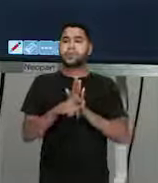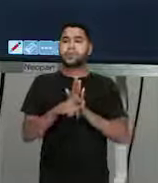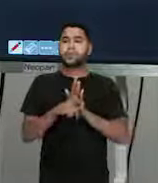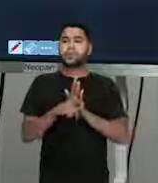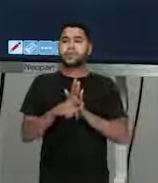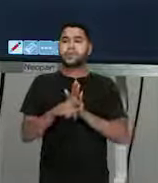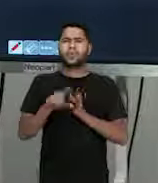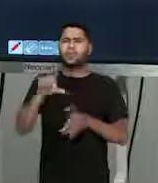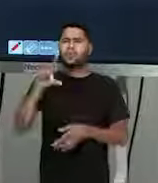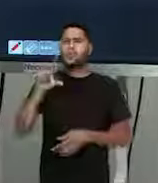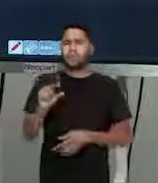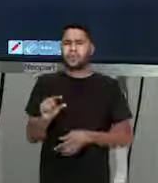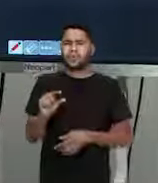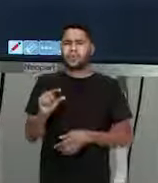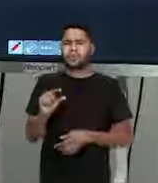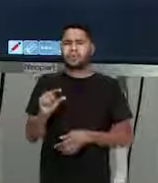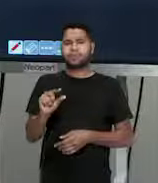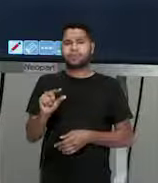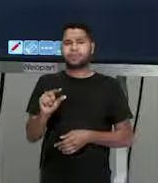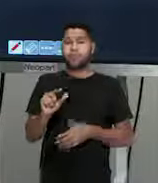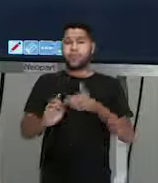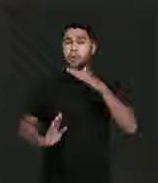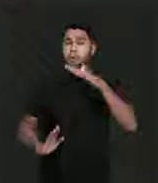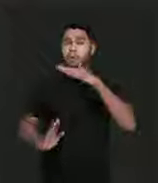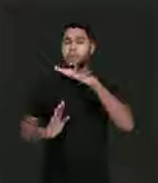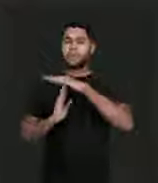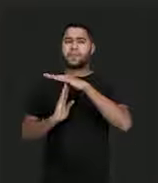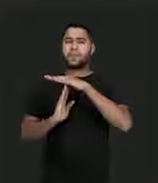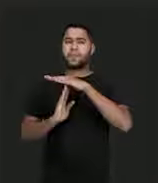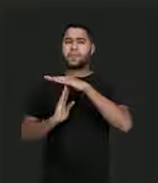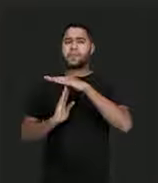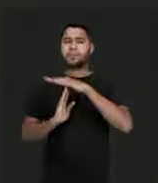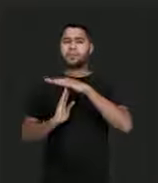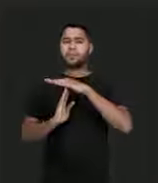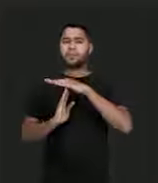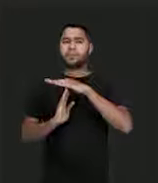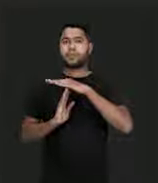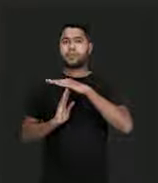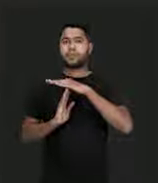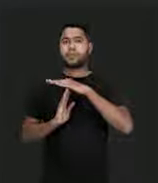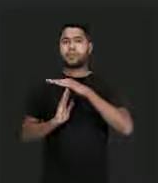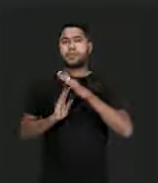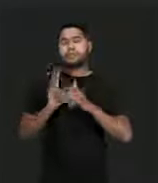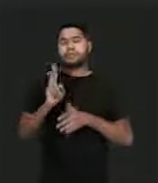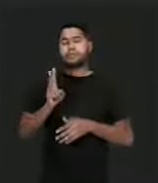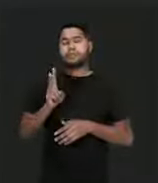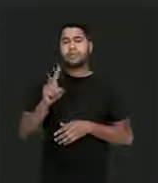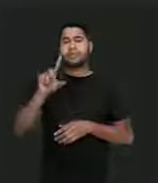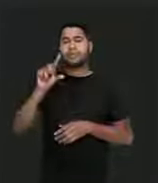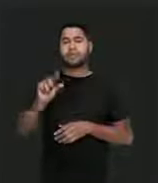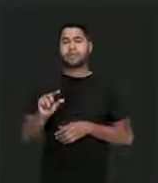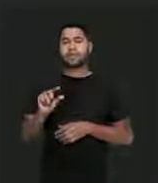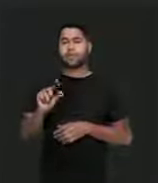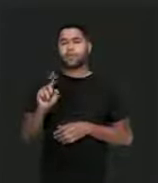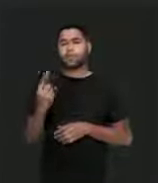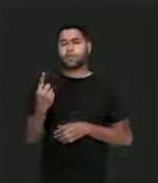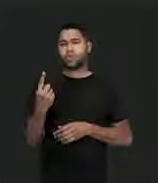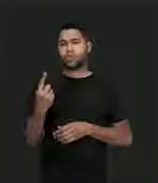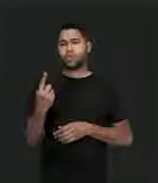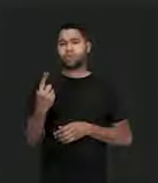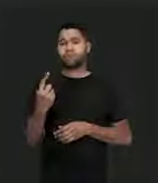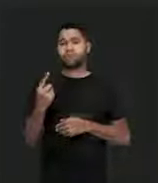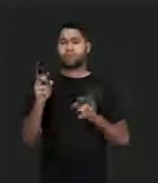muito baixo. O rendimento máximo de uma máquina térmica é sempre menor que 1